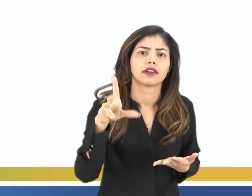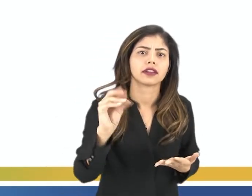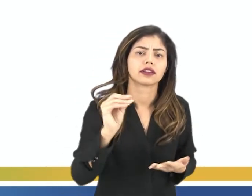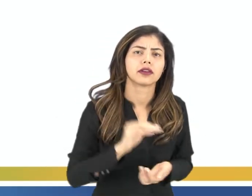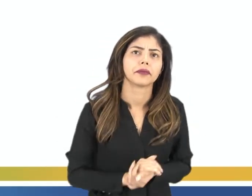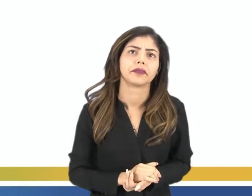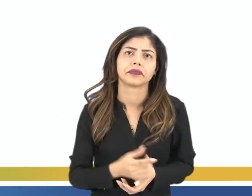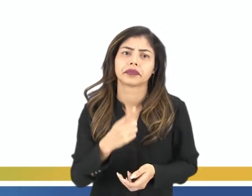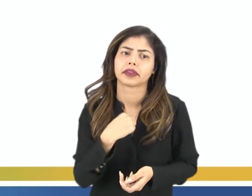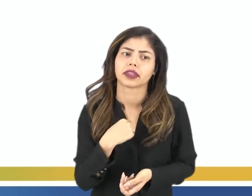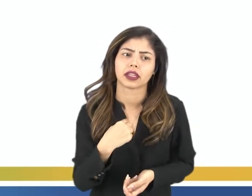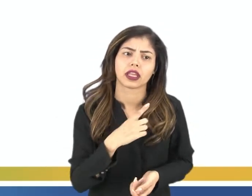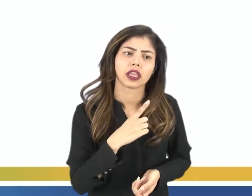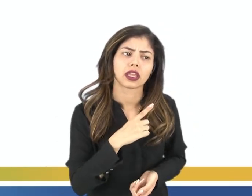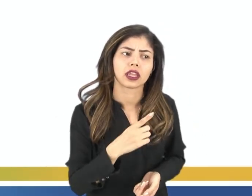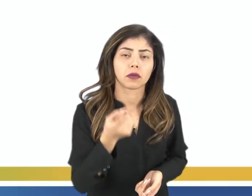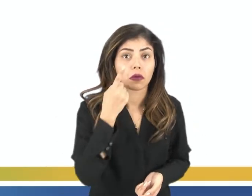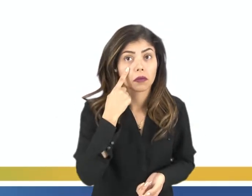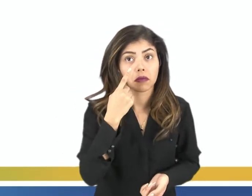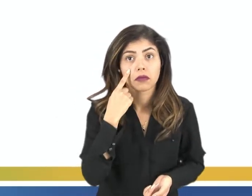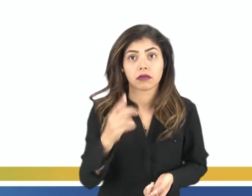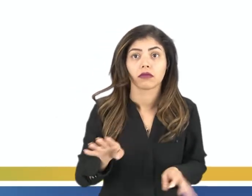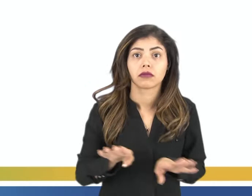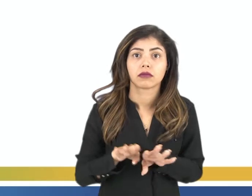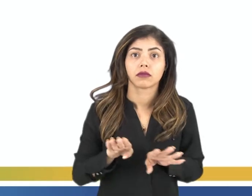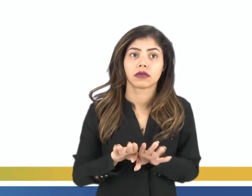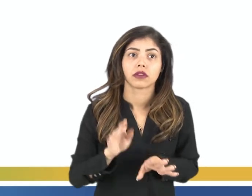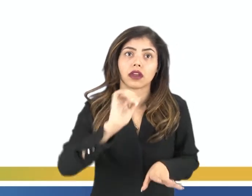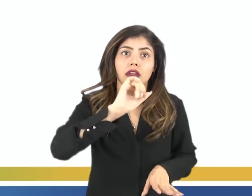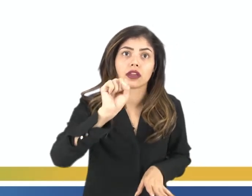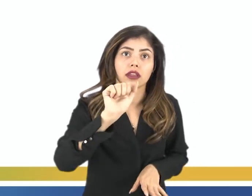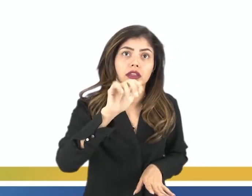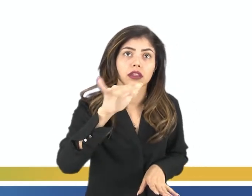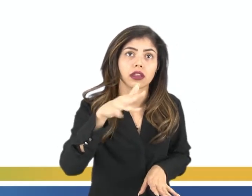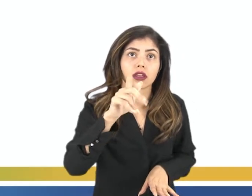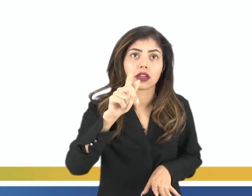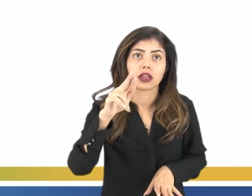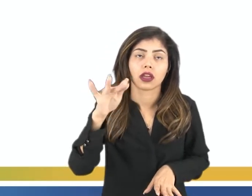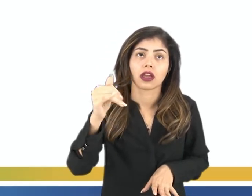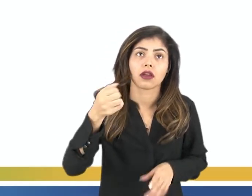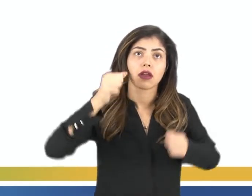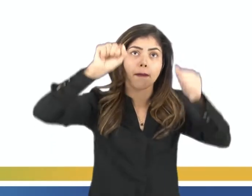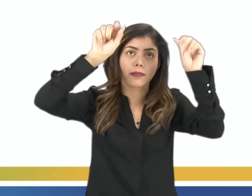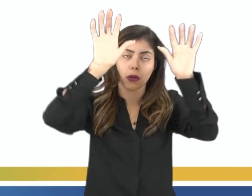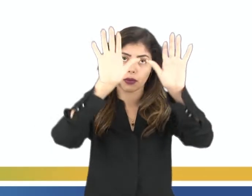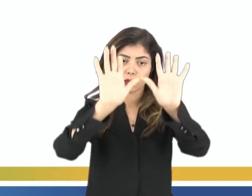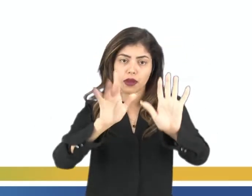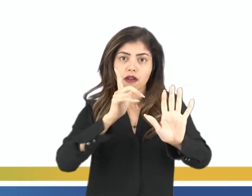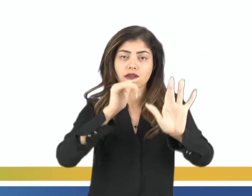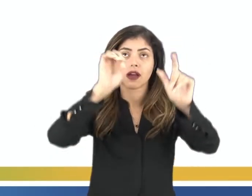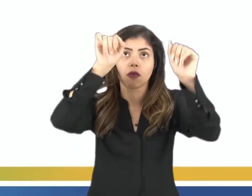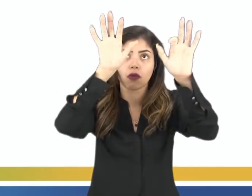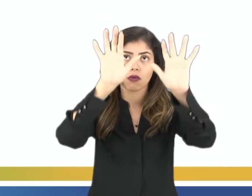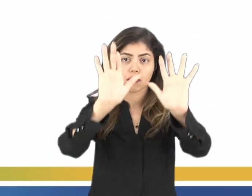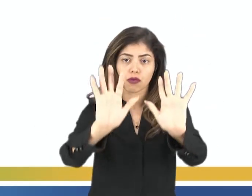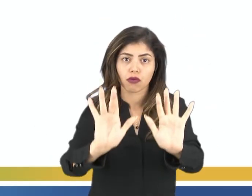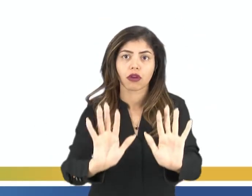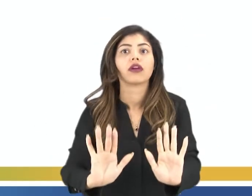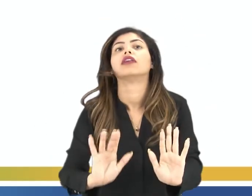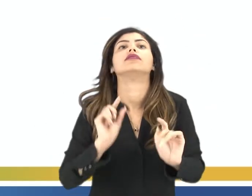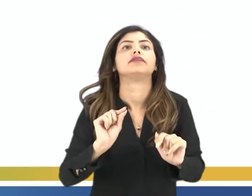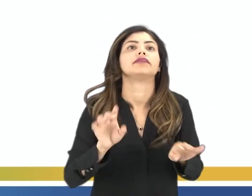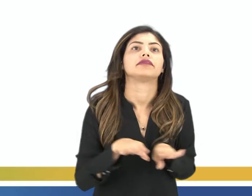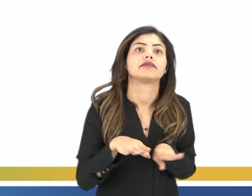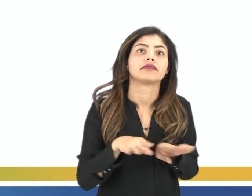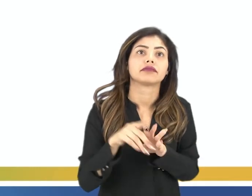nós temos como São Gabriel da Cachoeira, que fica aí na parte ocidental da Amazônia, no estado da Amazônia. Né? Nós